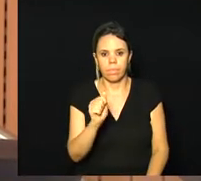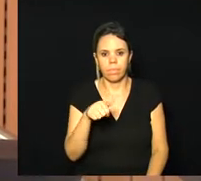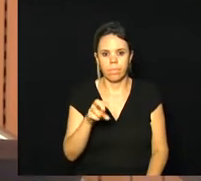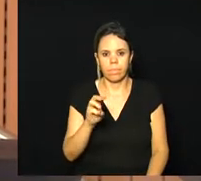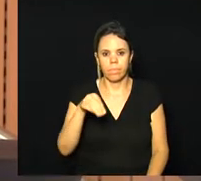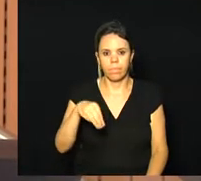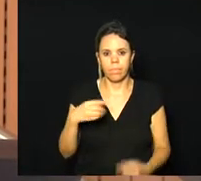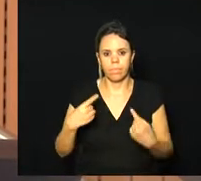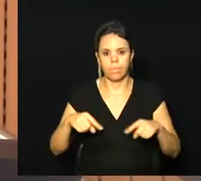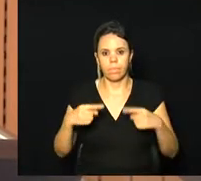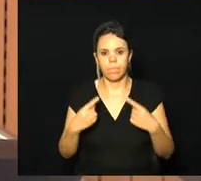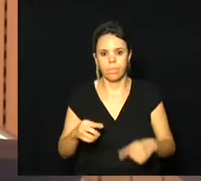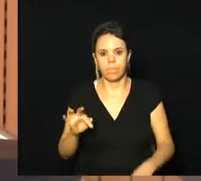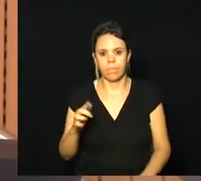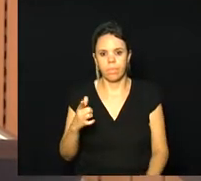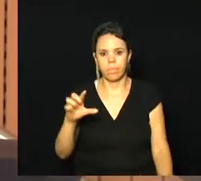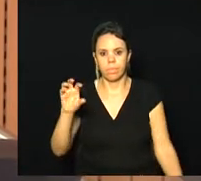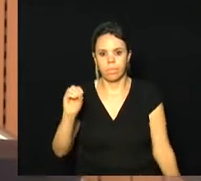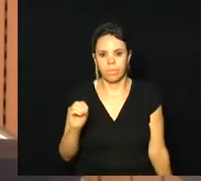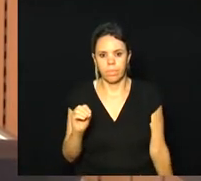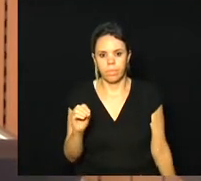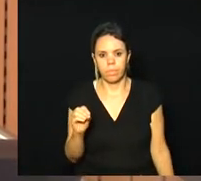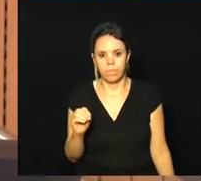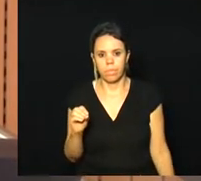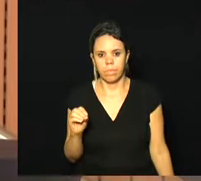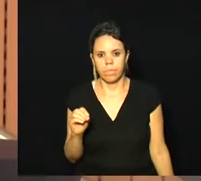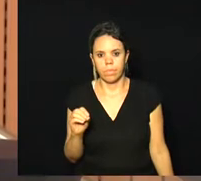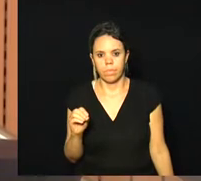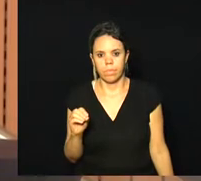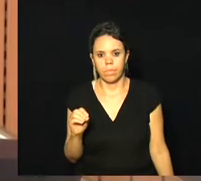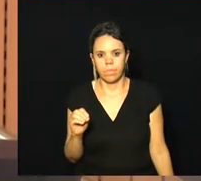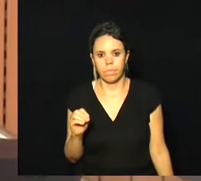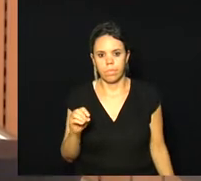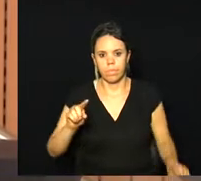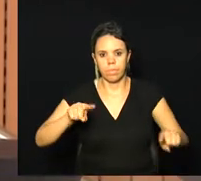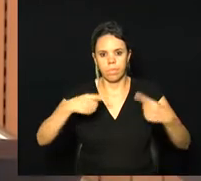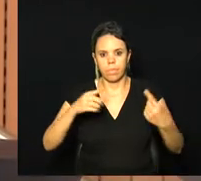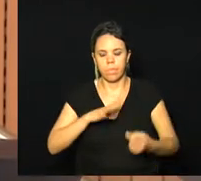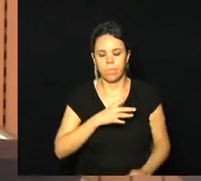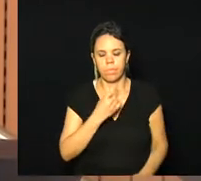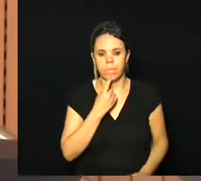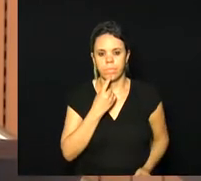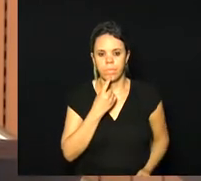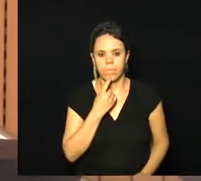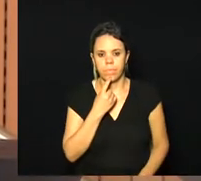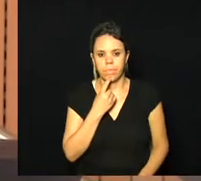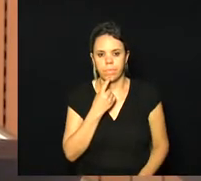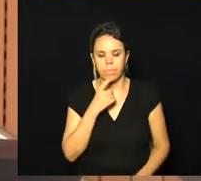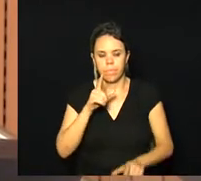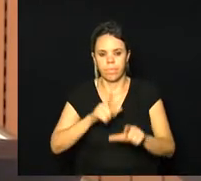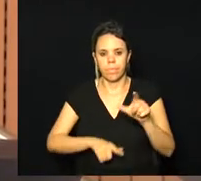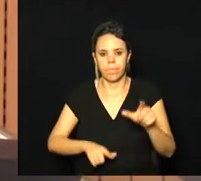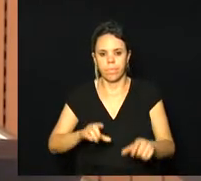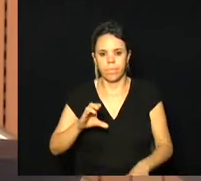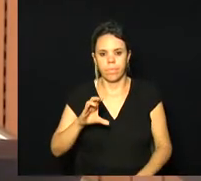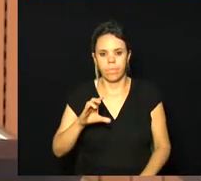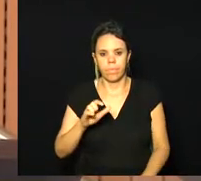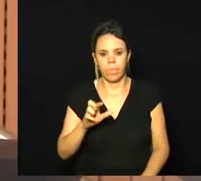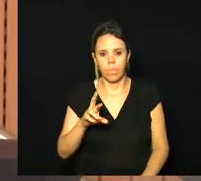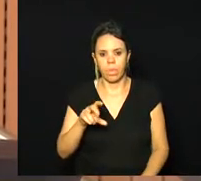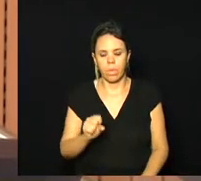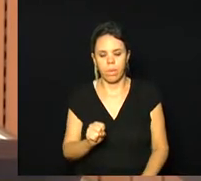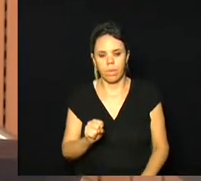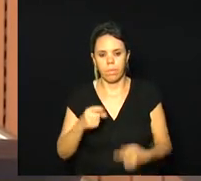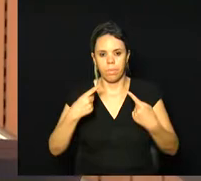e música de Francisco Manuel da Silva, e Hino da Cidade de Campinas, letra de Carlos Ferreira